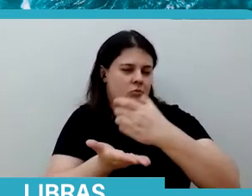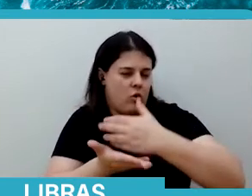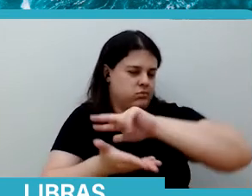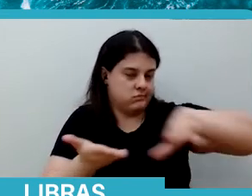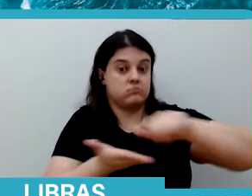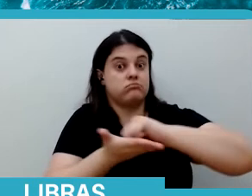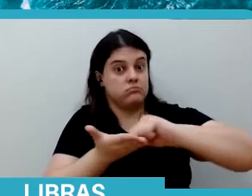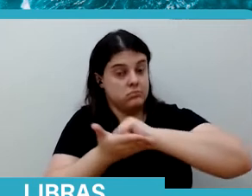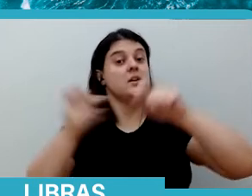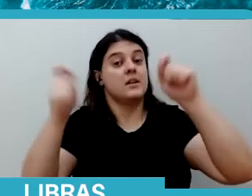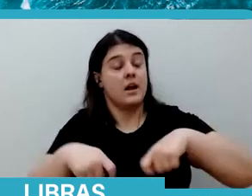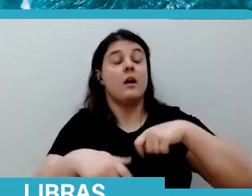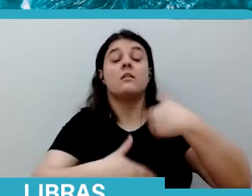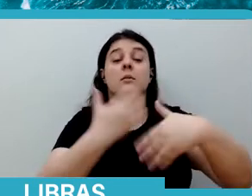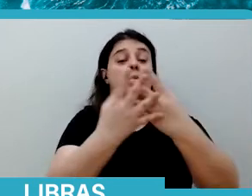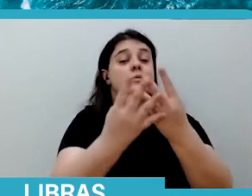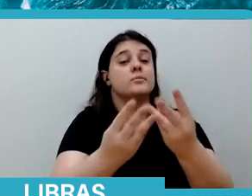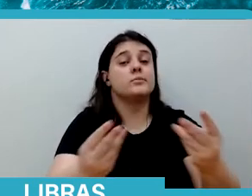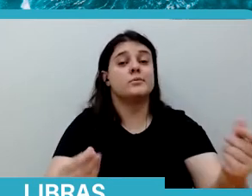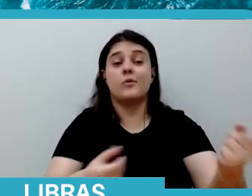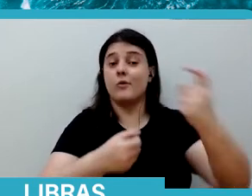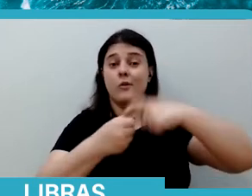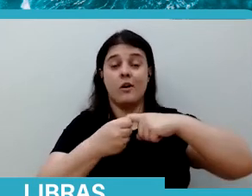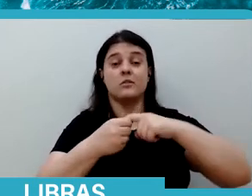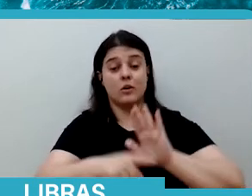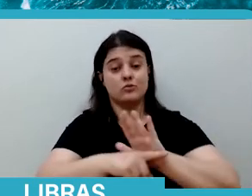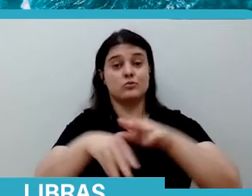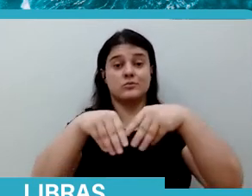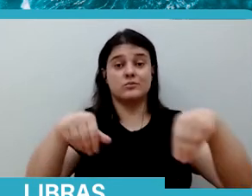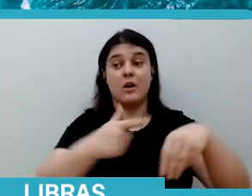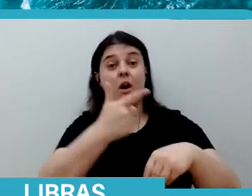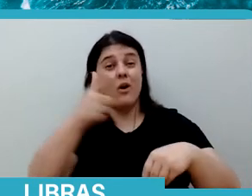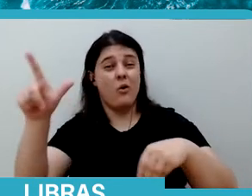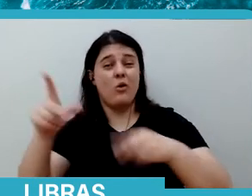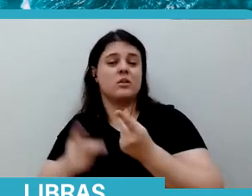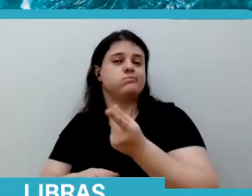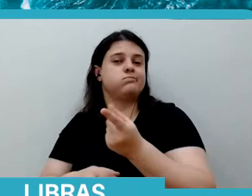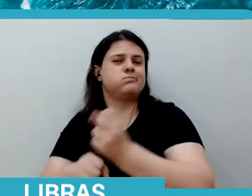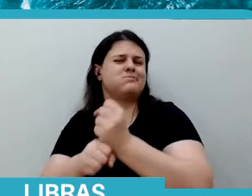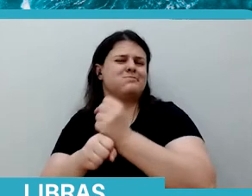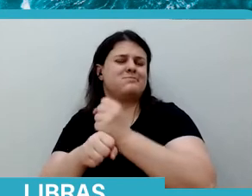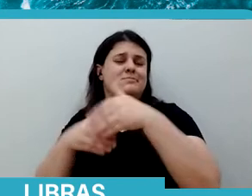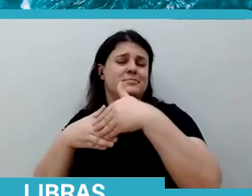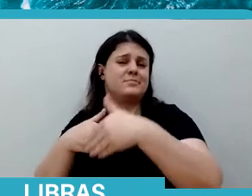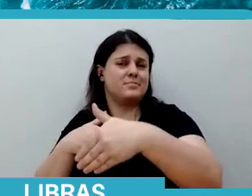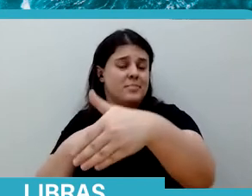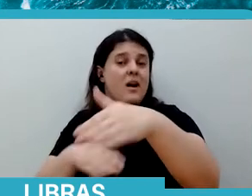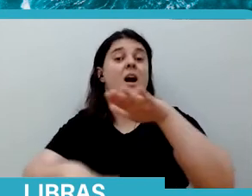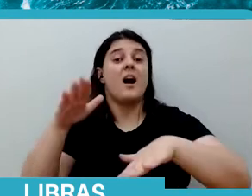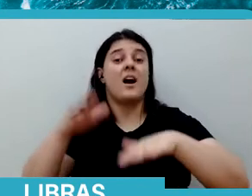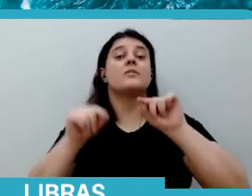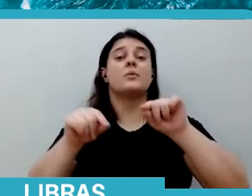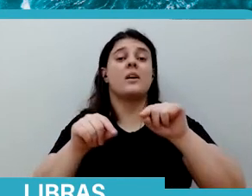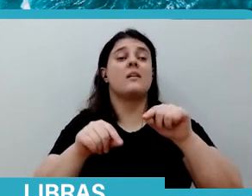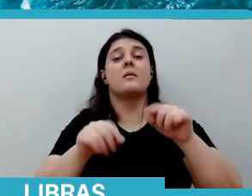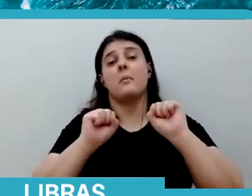e depois ela volta para Terra como nutriente enquanto a outra ela fica aí milhares e você pode muitas vezes parar